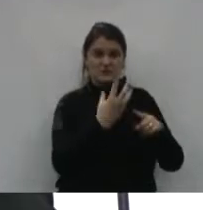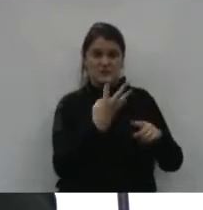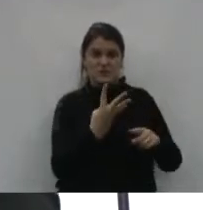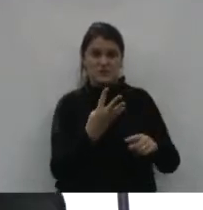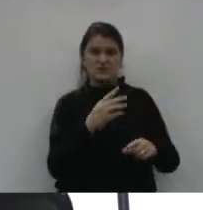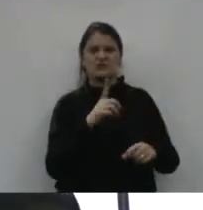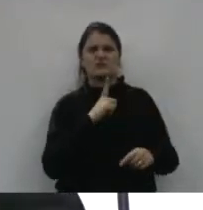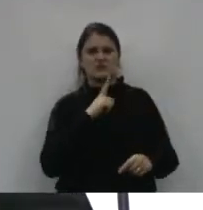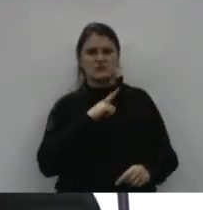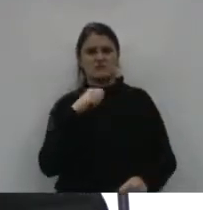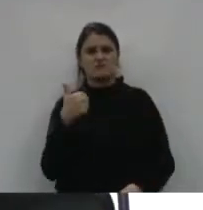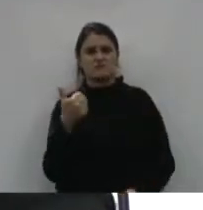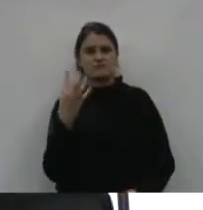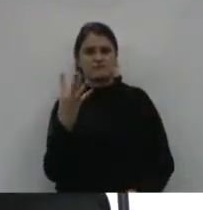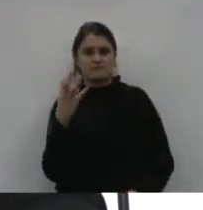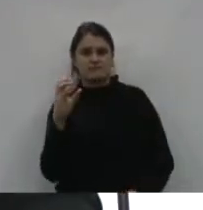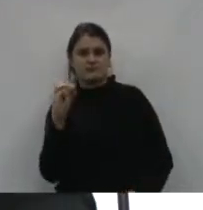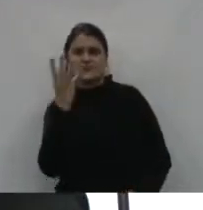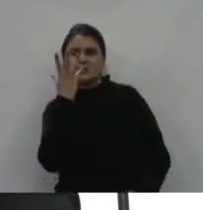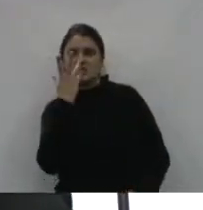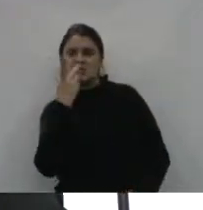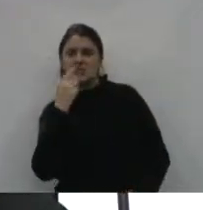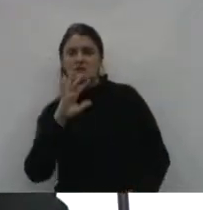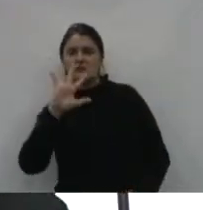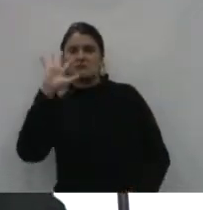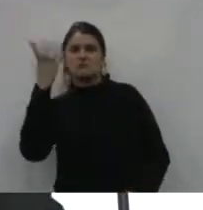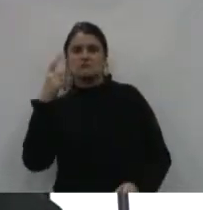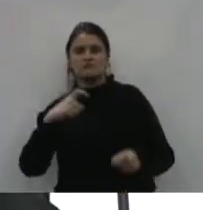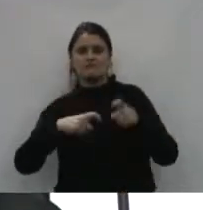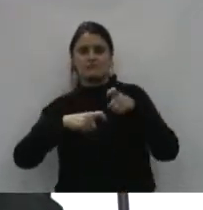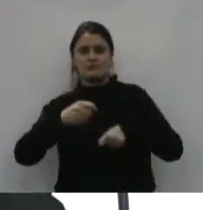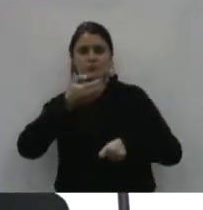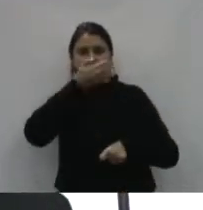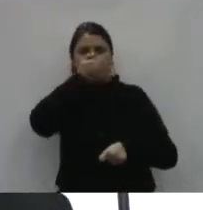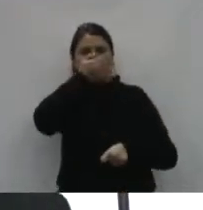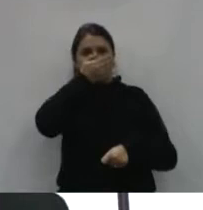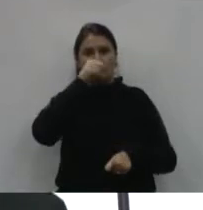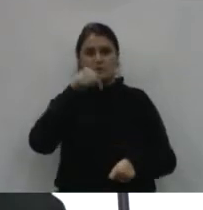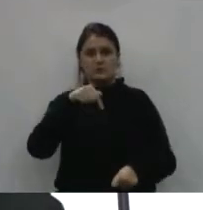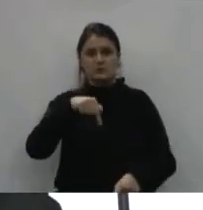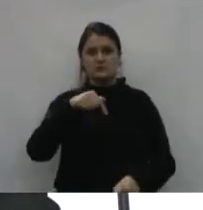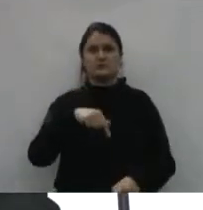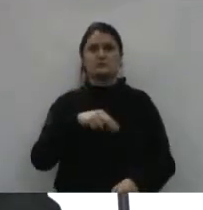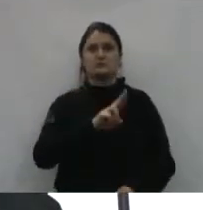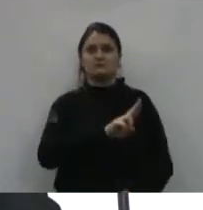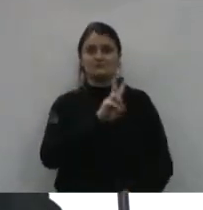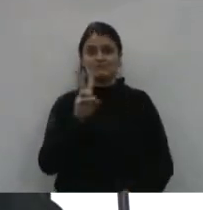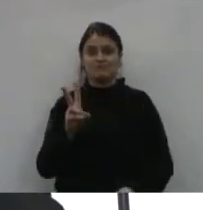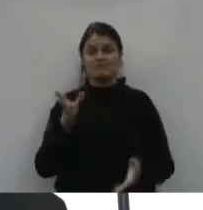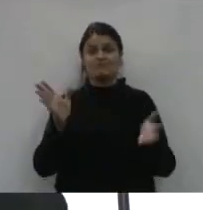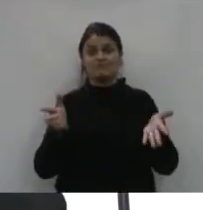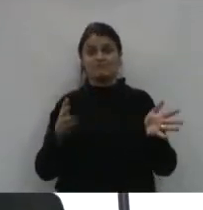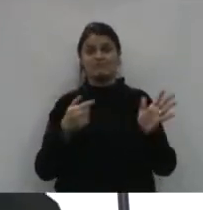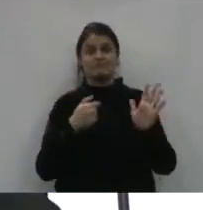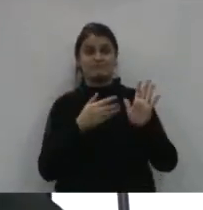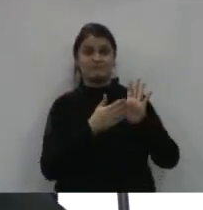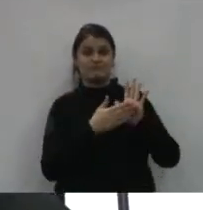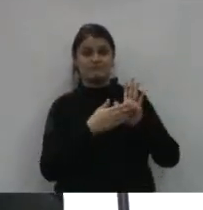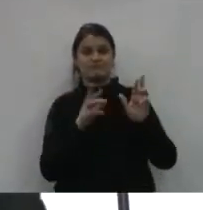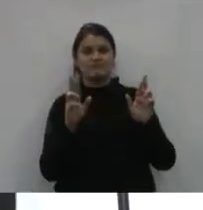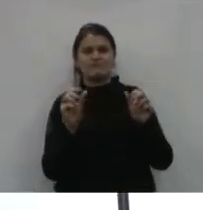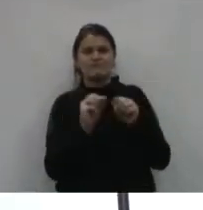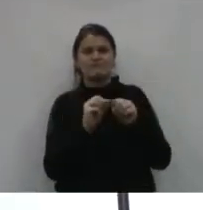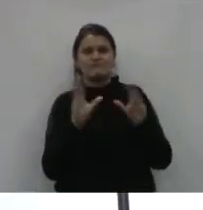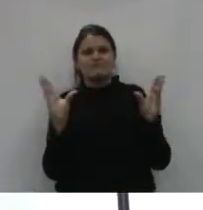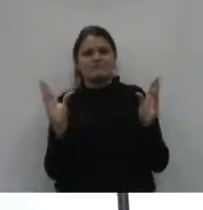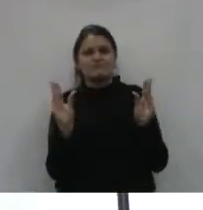efetivamente 140 casos de abuso em nome da vitória então agora eu vou trazer que